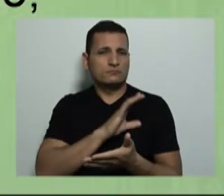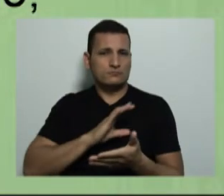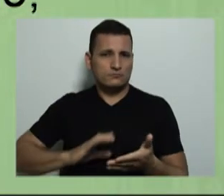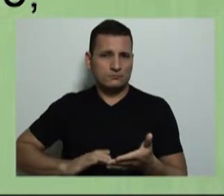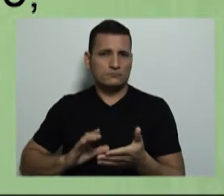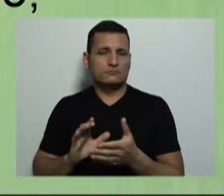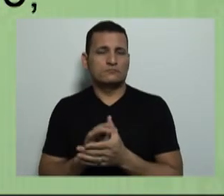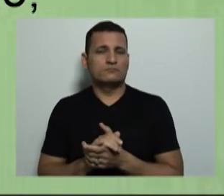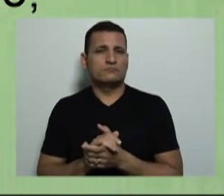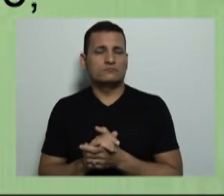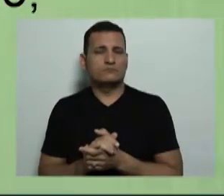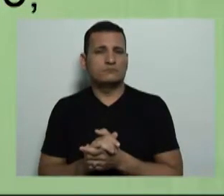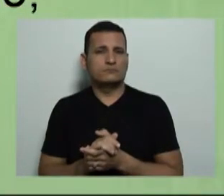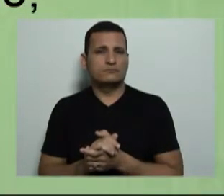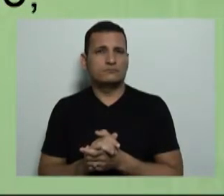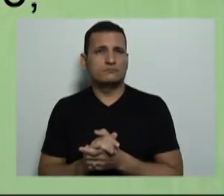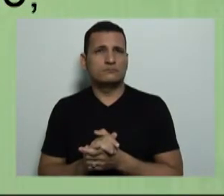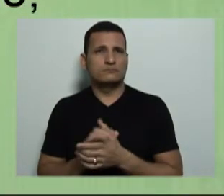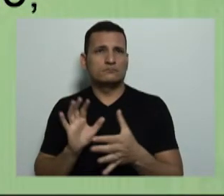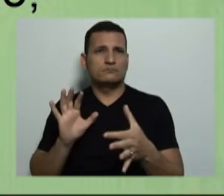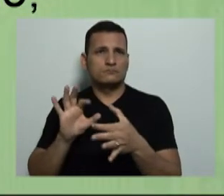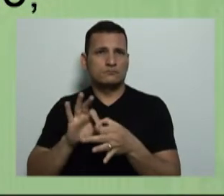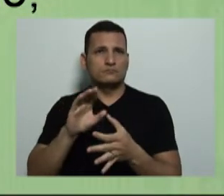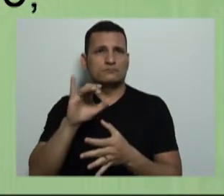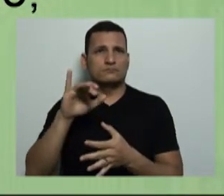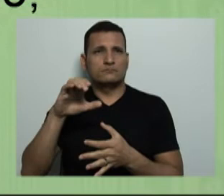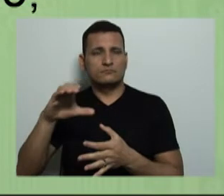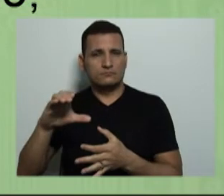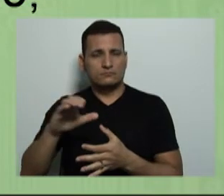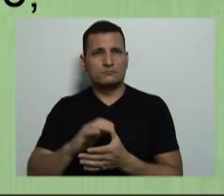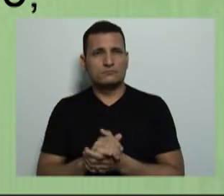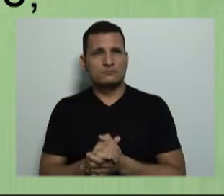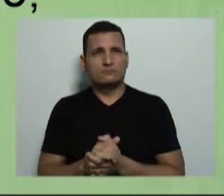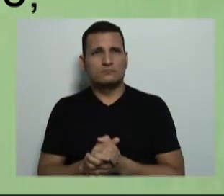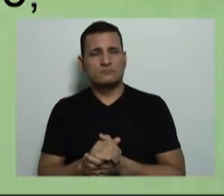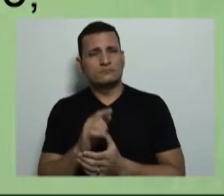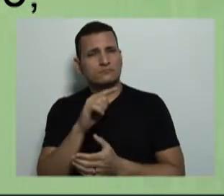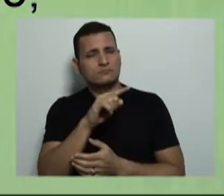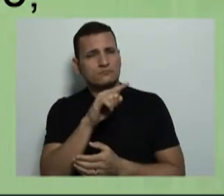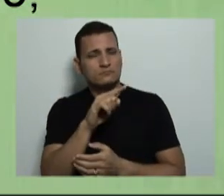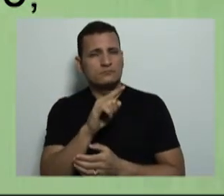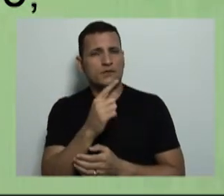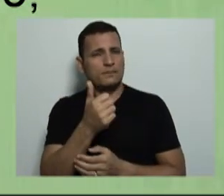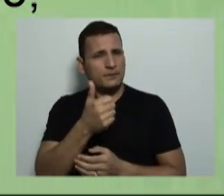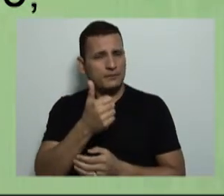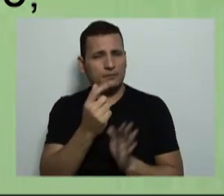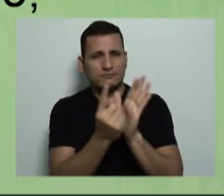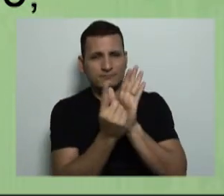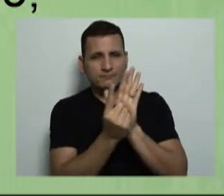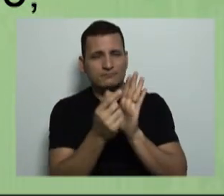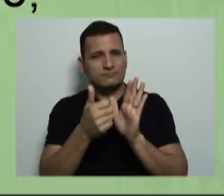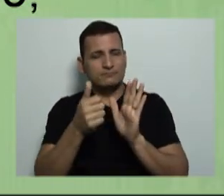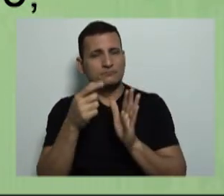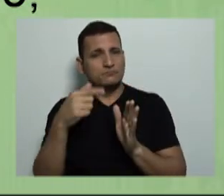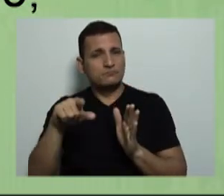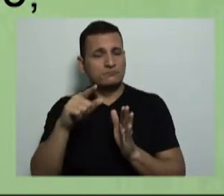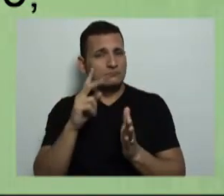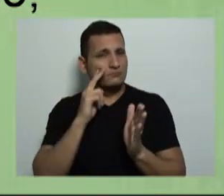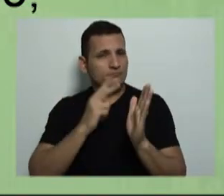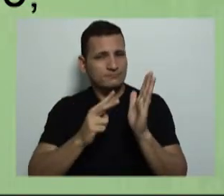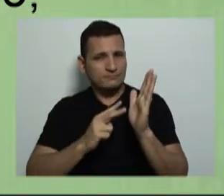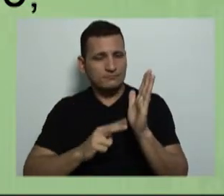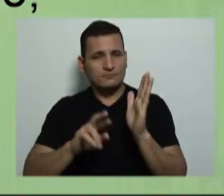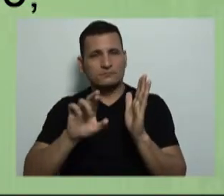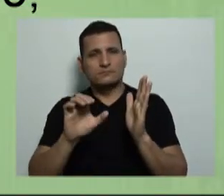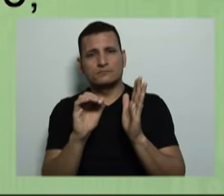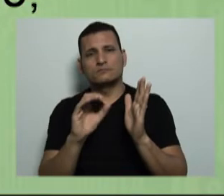integração escola, empresa e comunidade CIEC. Eu mantive esse inciso aqui, pessoal, Só para que vocês, quando forem fazer a leitura da resolução,